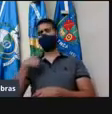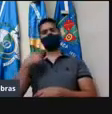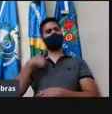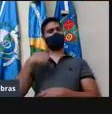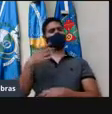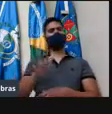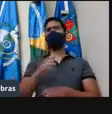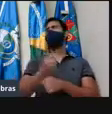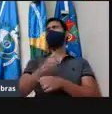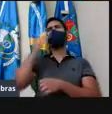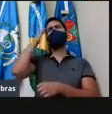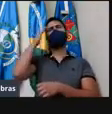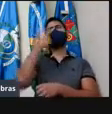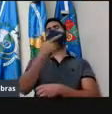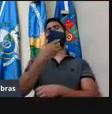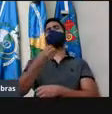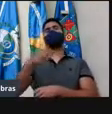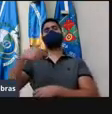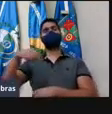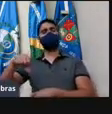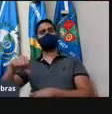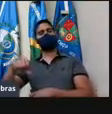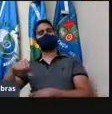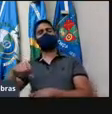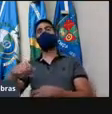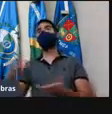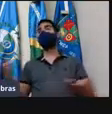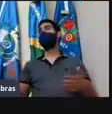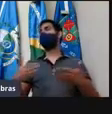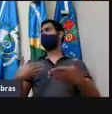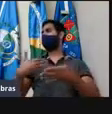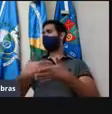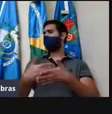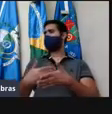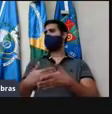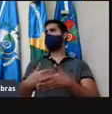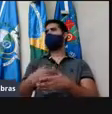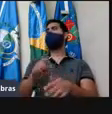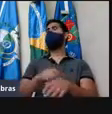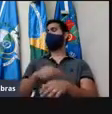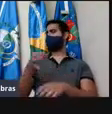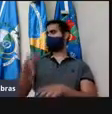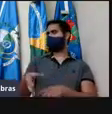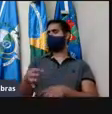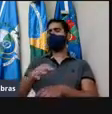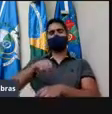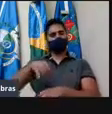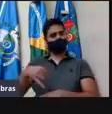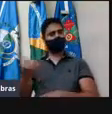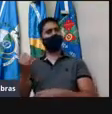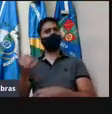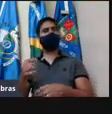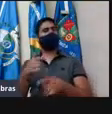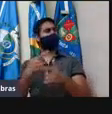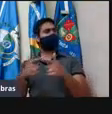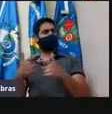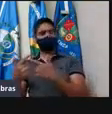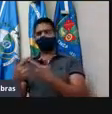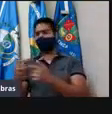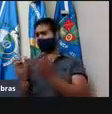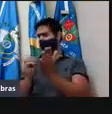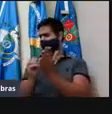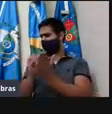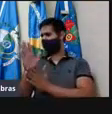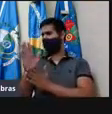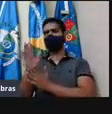me engano, em 2009. Então, agora ele está de frente, e é a hora certinha dele ainda aproveitar esses problemas aí e